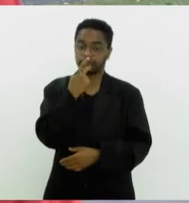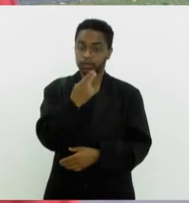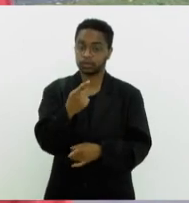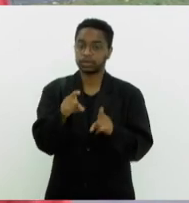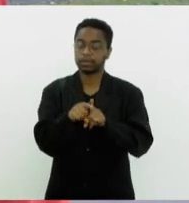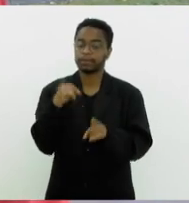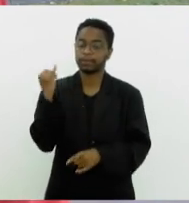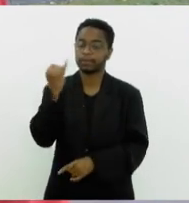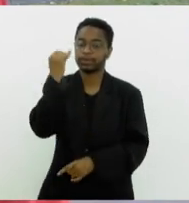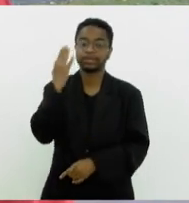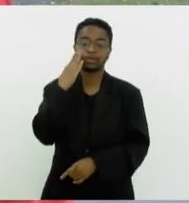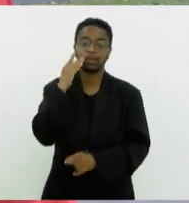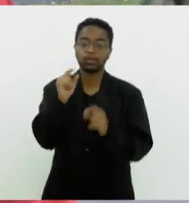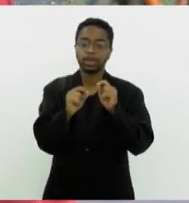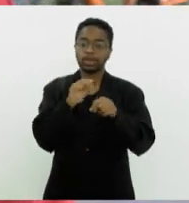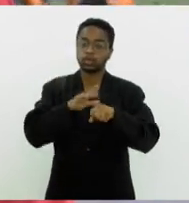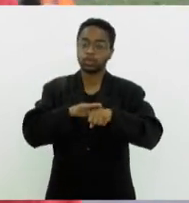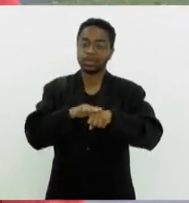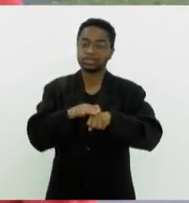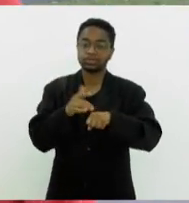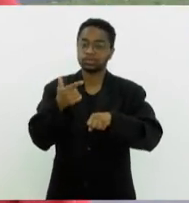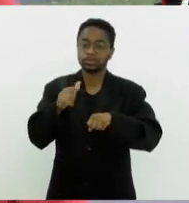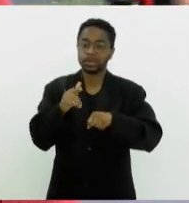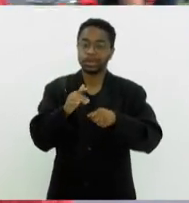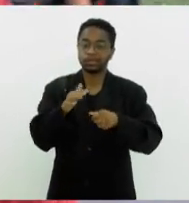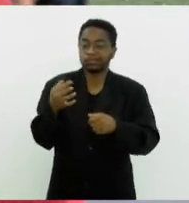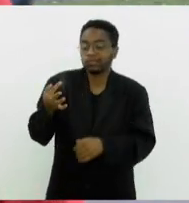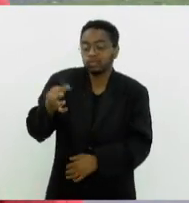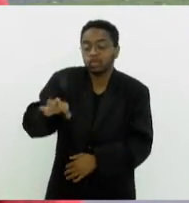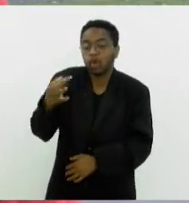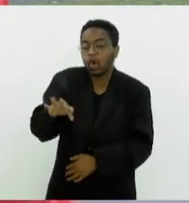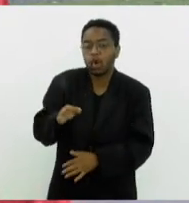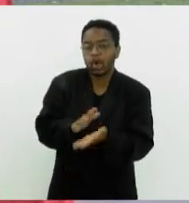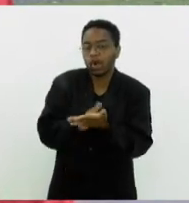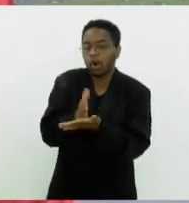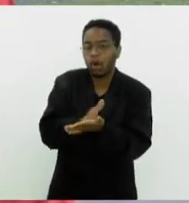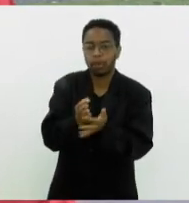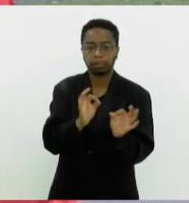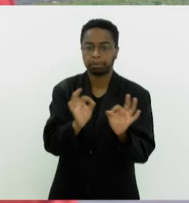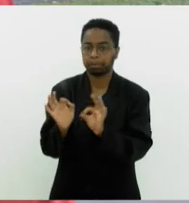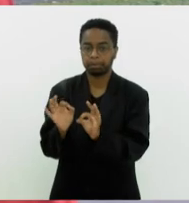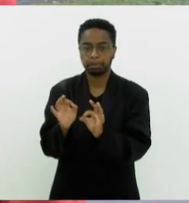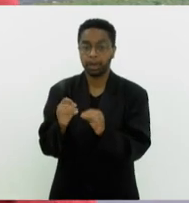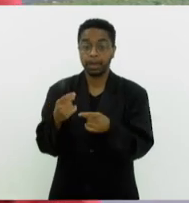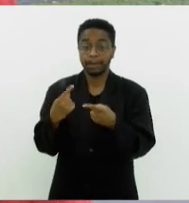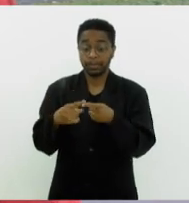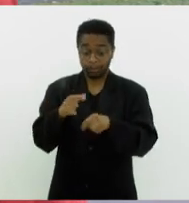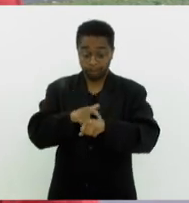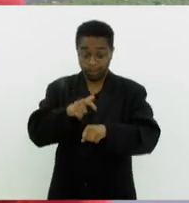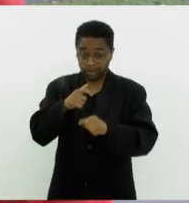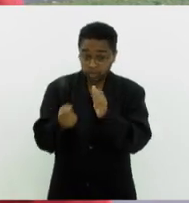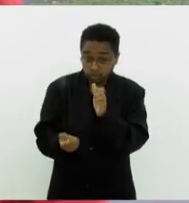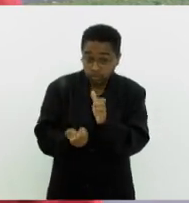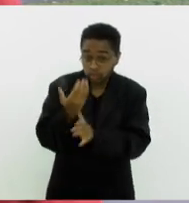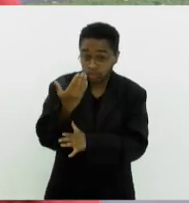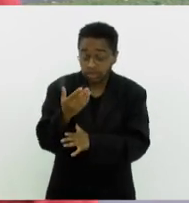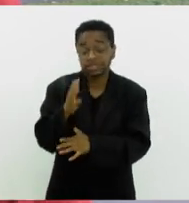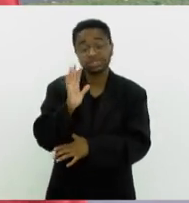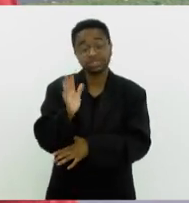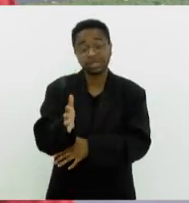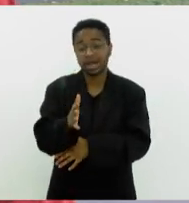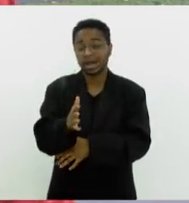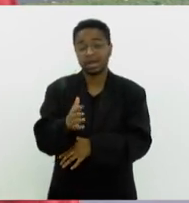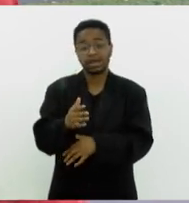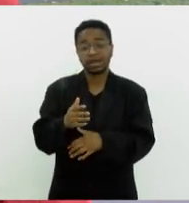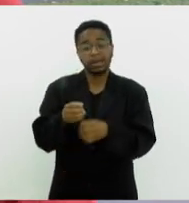saber que ela é uma doença silenciosa. Ela não dá dor, ela não dá nenhum incômodo. Quando ela aparece, é porque a pessoa já está inchada,